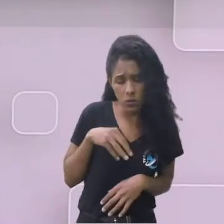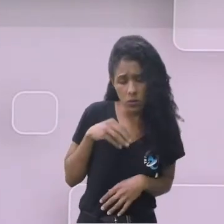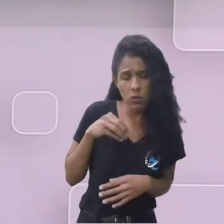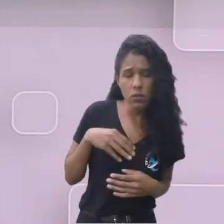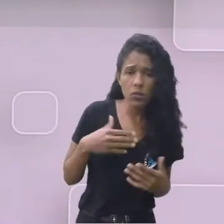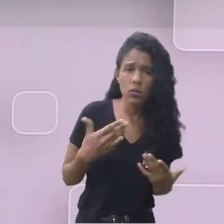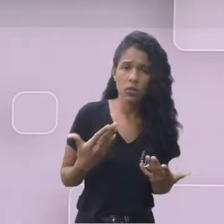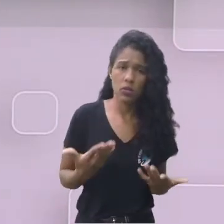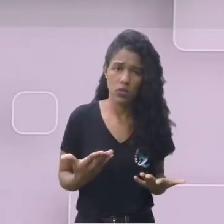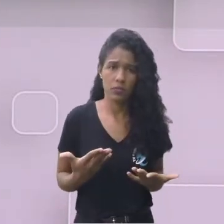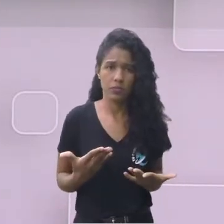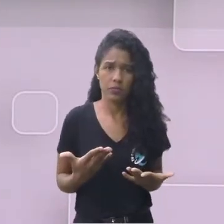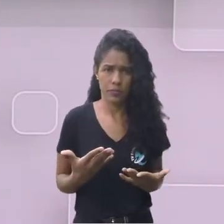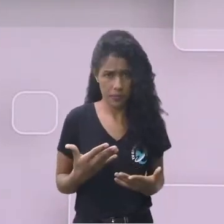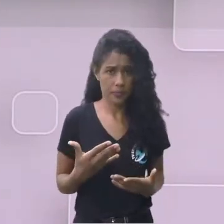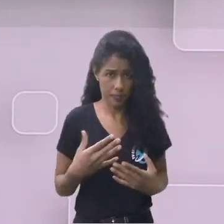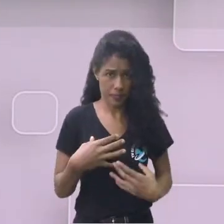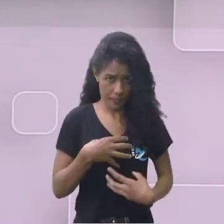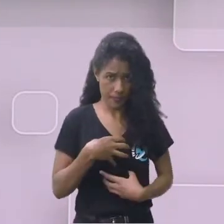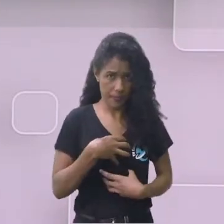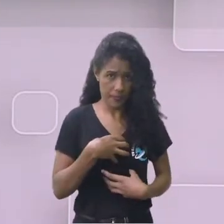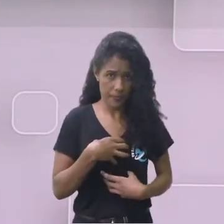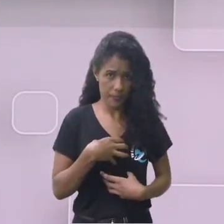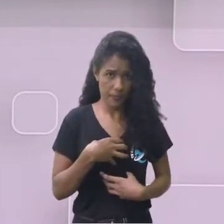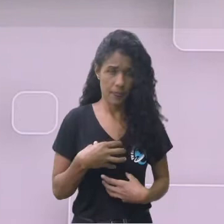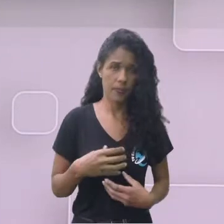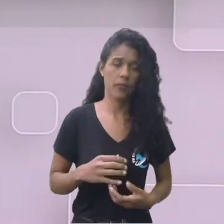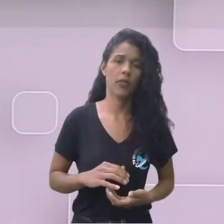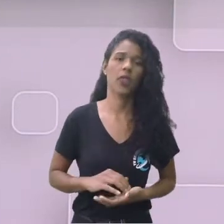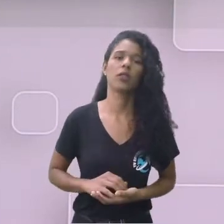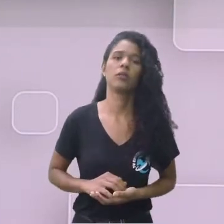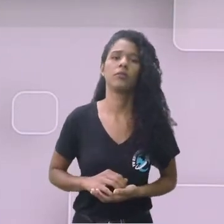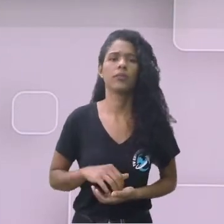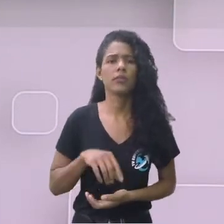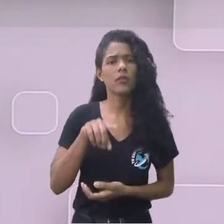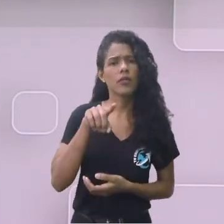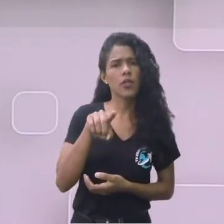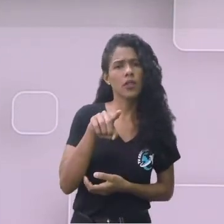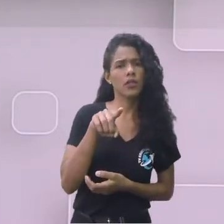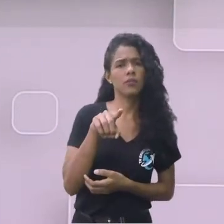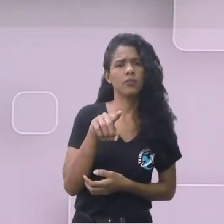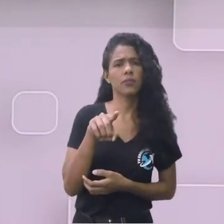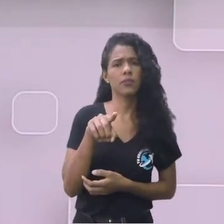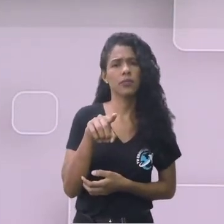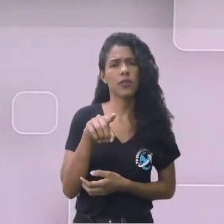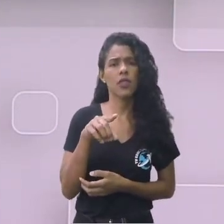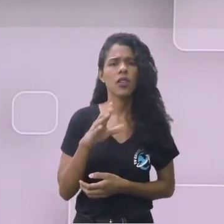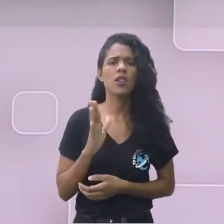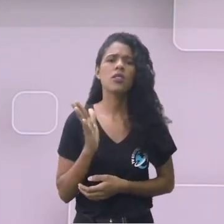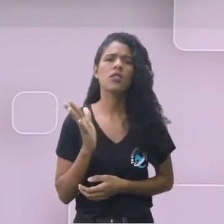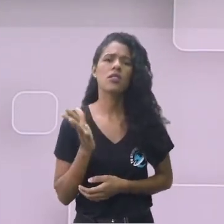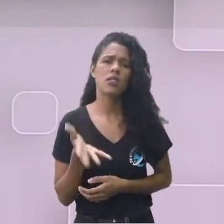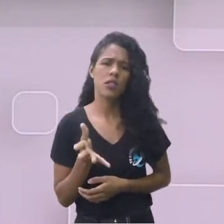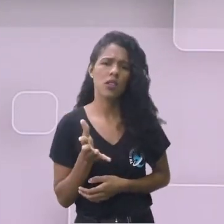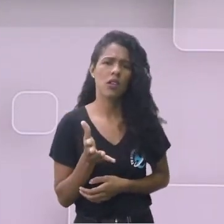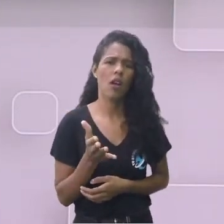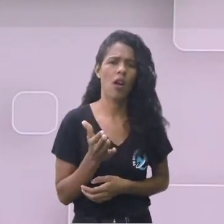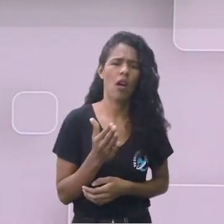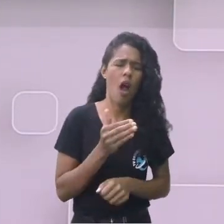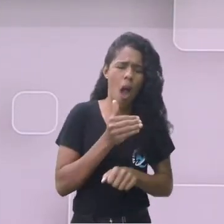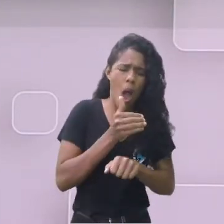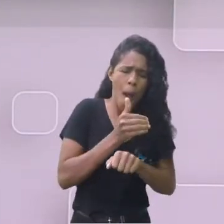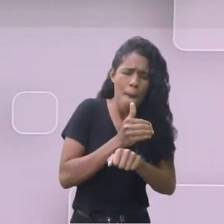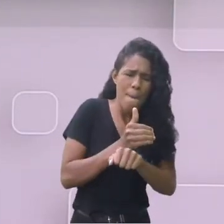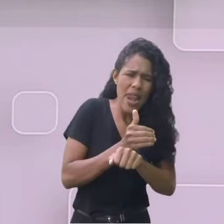Quando você fica muito tempo sem se alimentar? Você já passou um grande período sem se